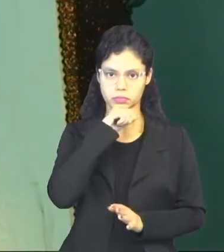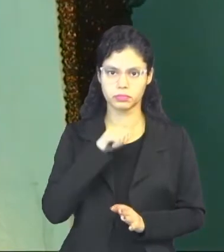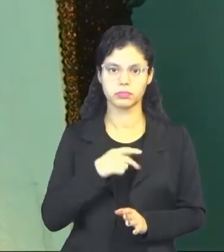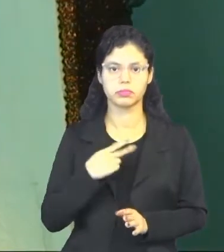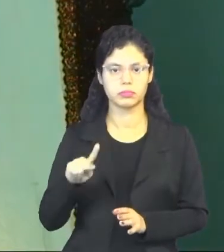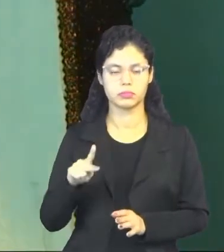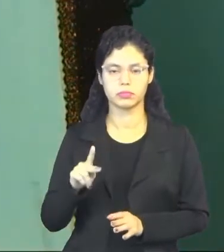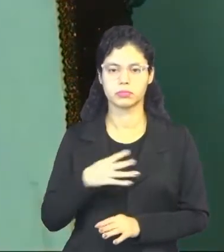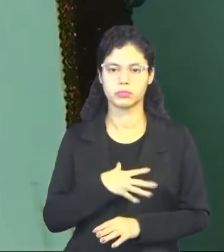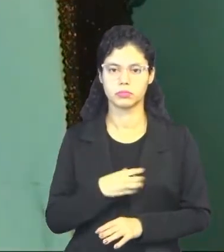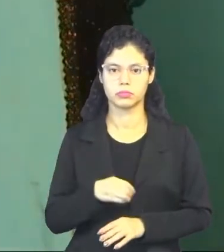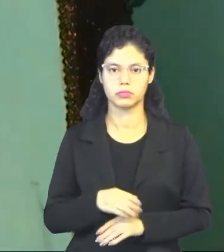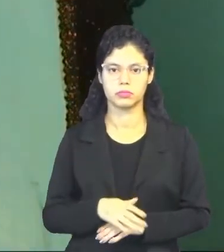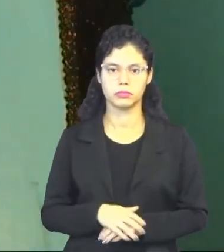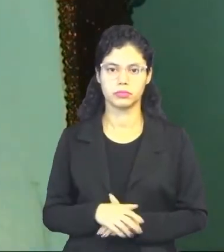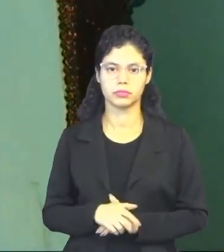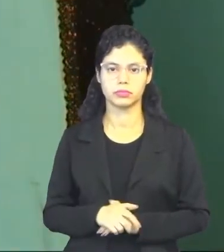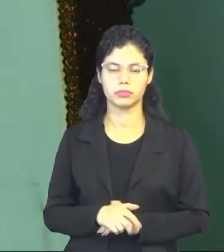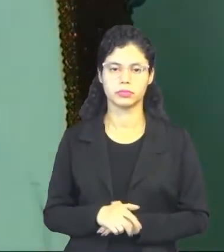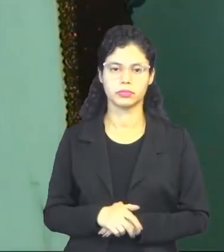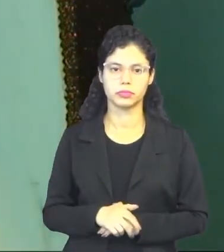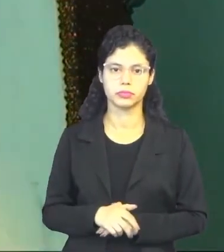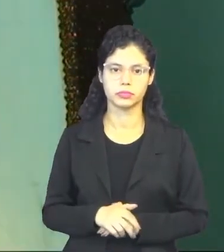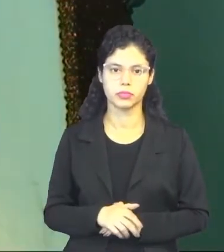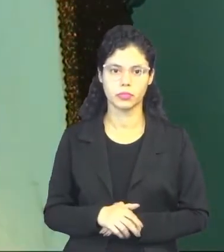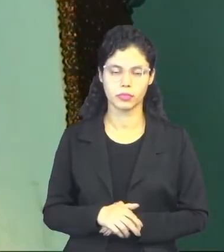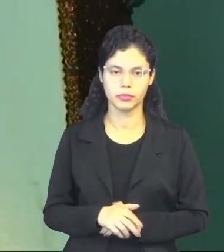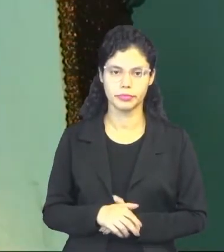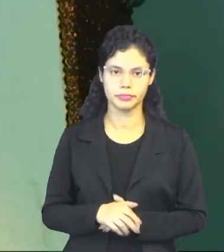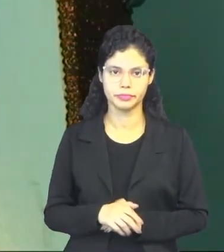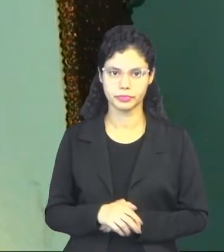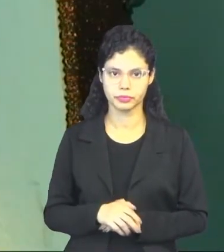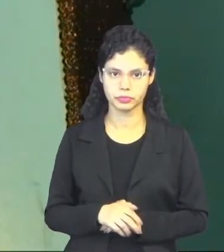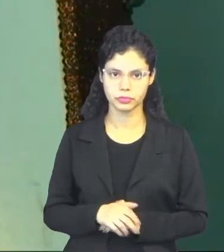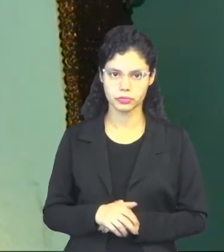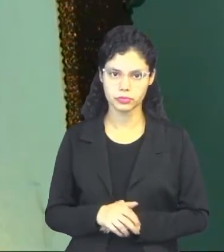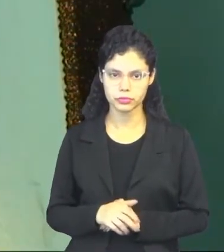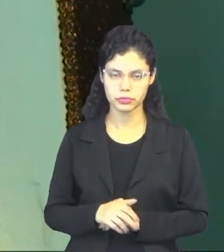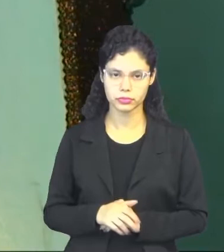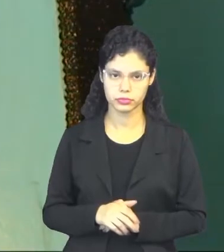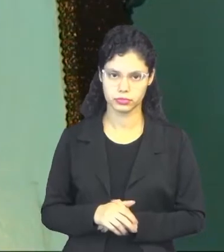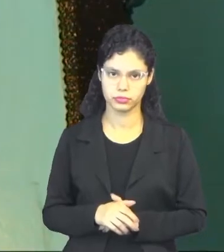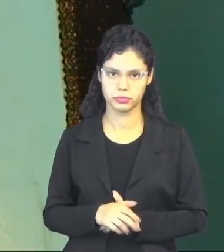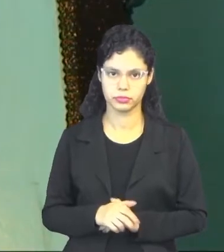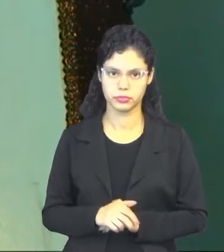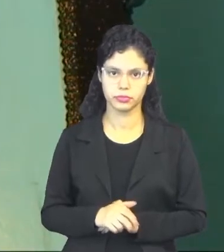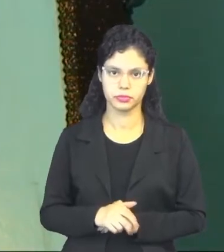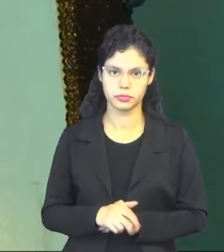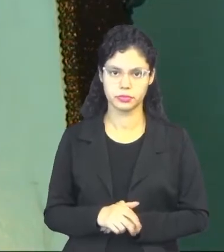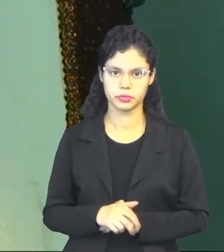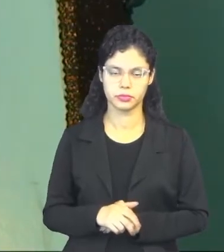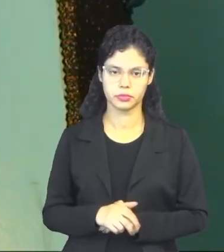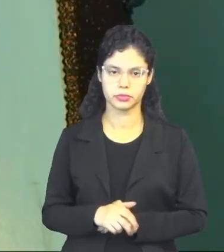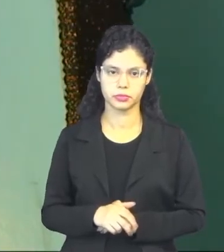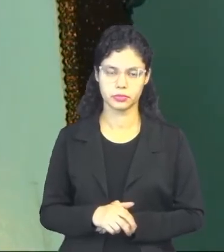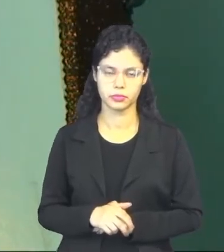filho. Vamos lá? O que vocês acham? Qual é a intenção do pai a fazer esse comentário?